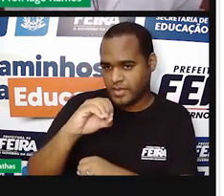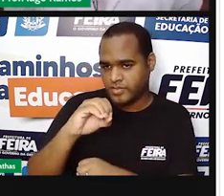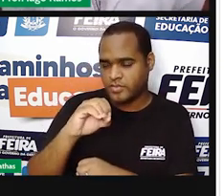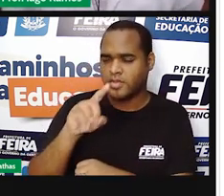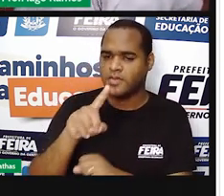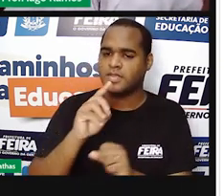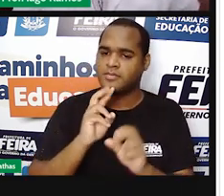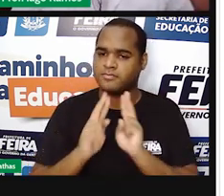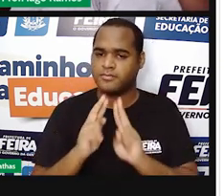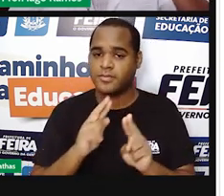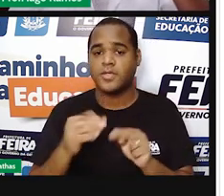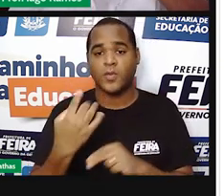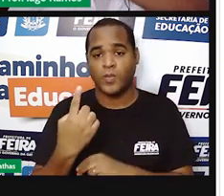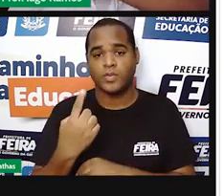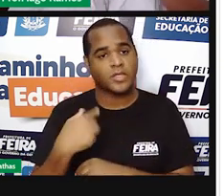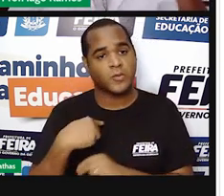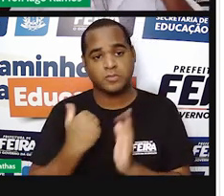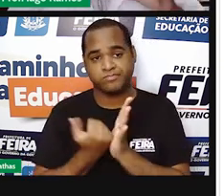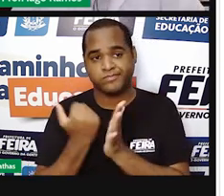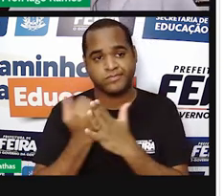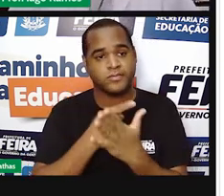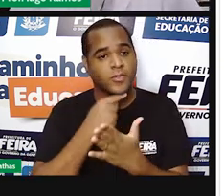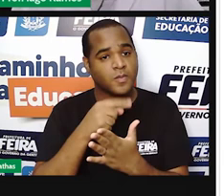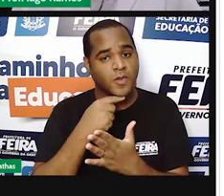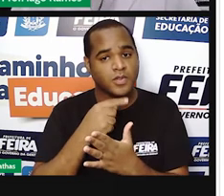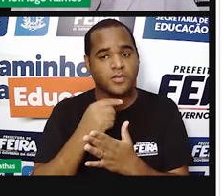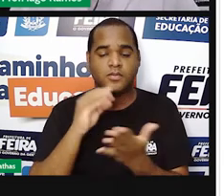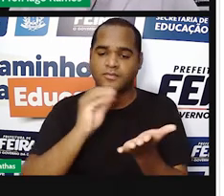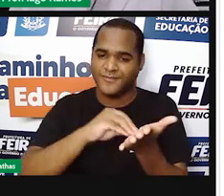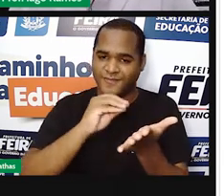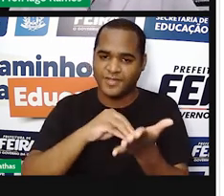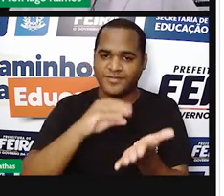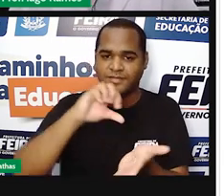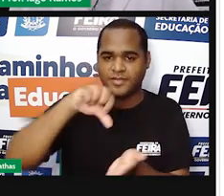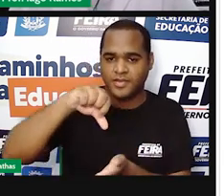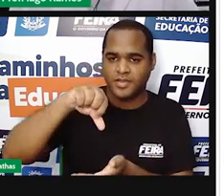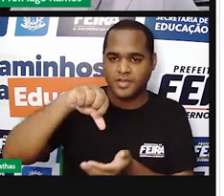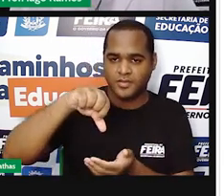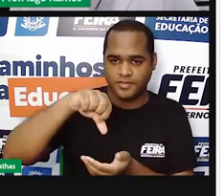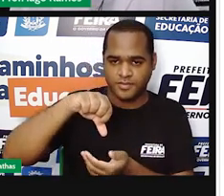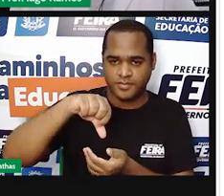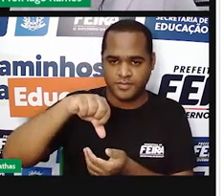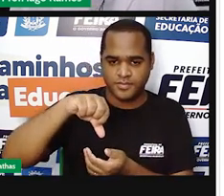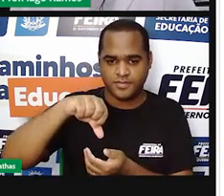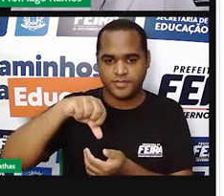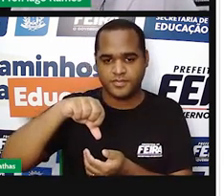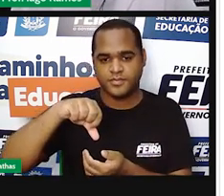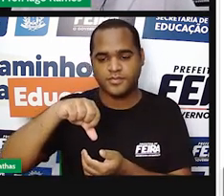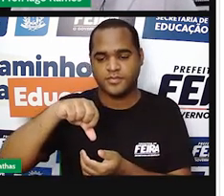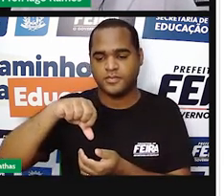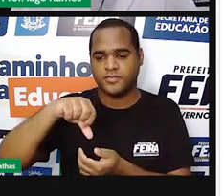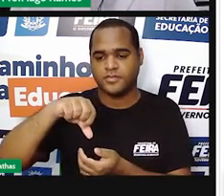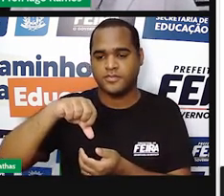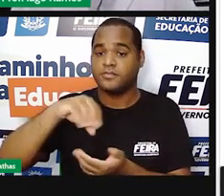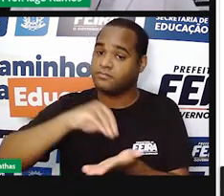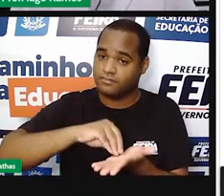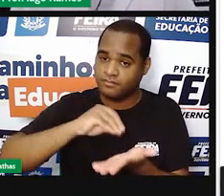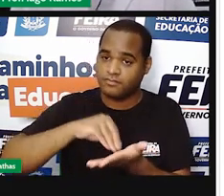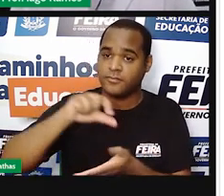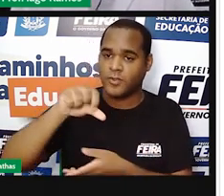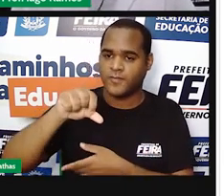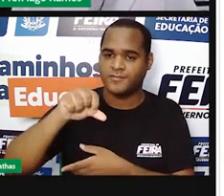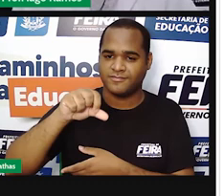CID 10 Você já usou um que não pode usar mais que sobra 9 e olha só